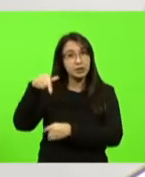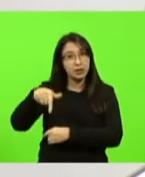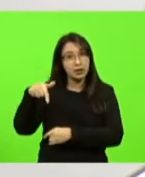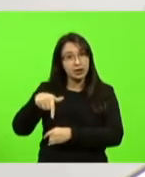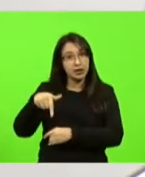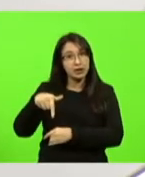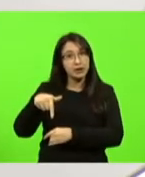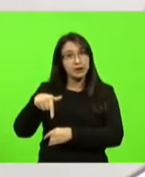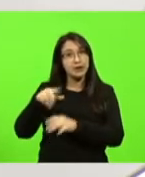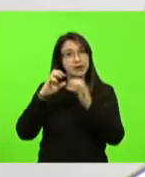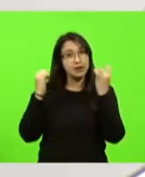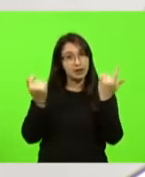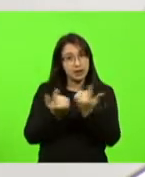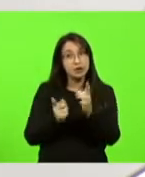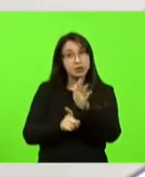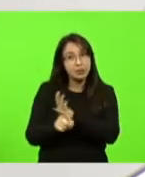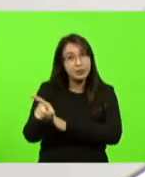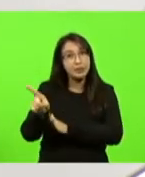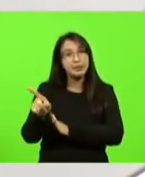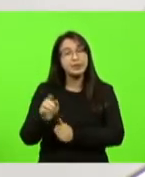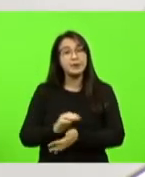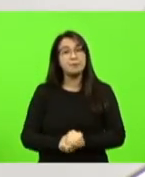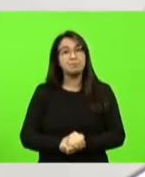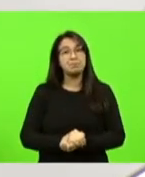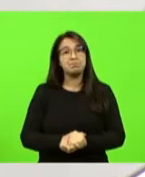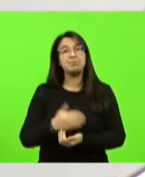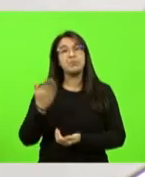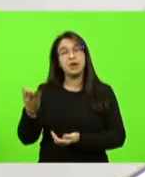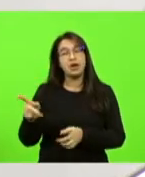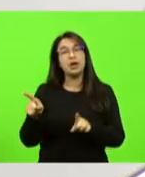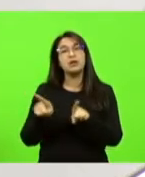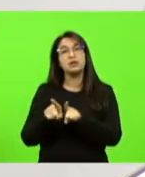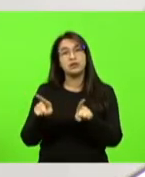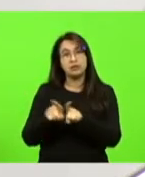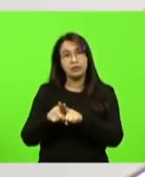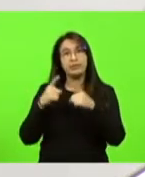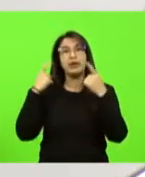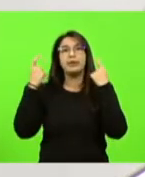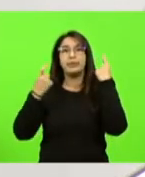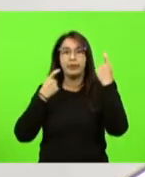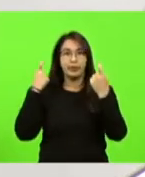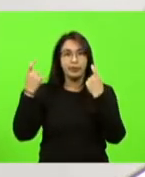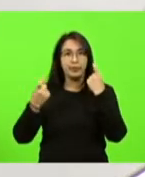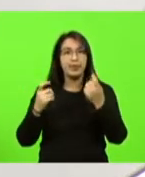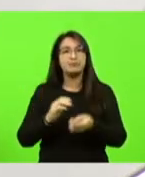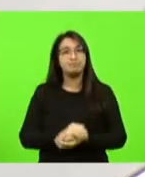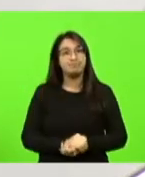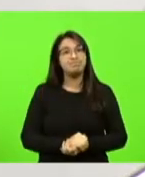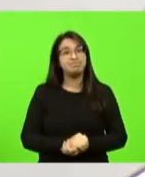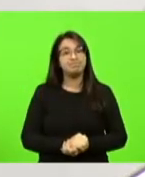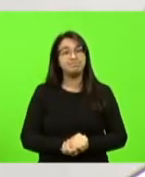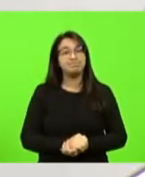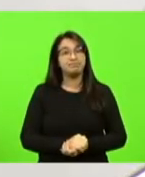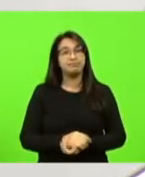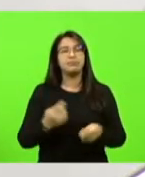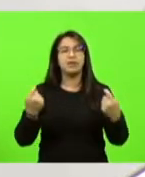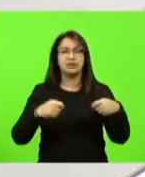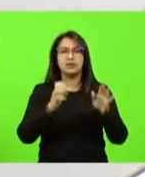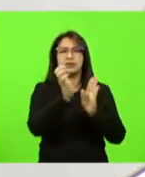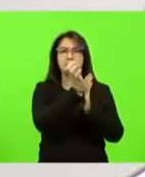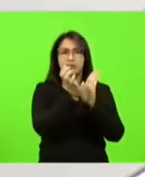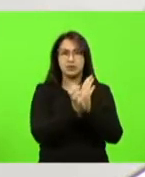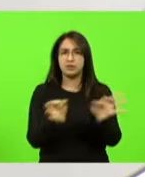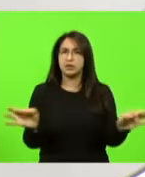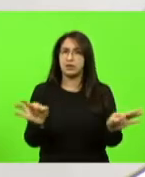aqui, desta casa, que também manifestou igualmente a sua preocupação. Nós temos que desburocratizar, temos